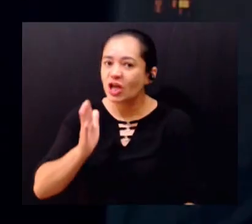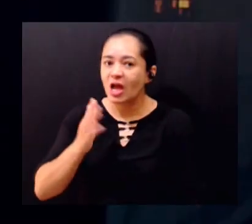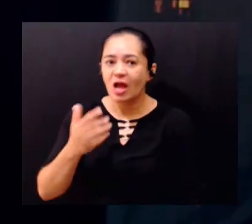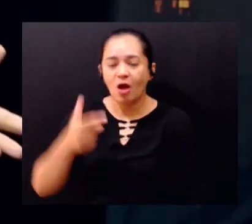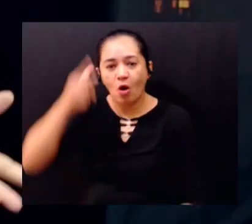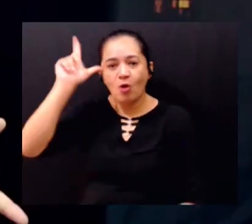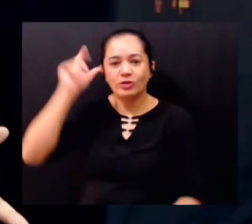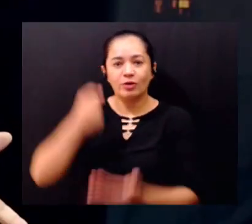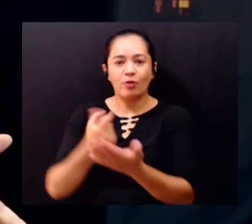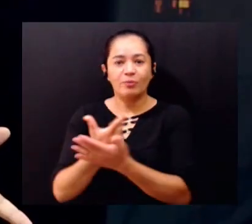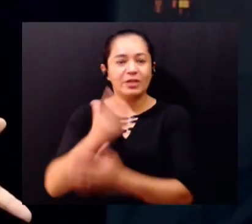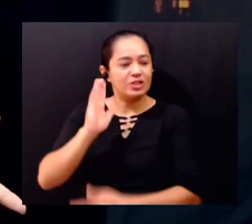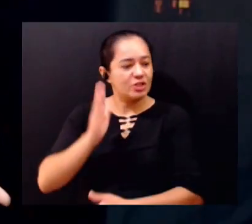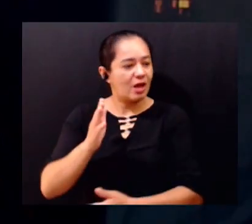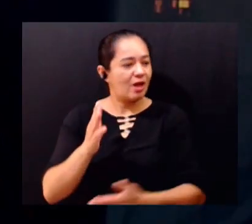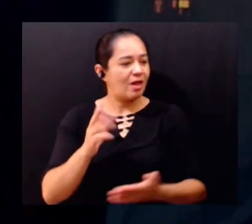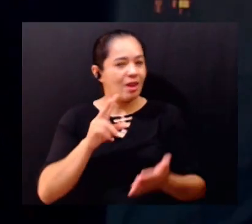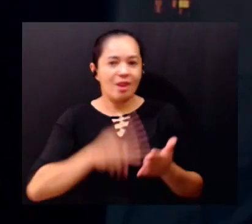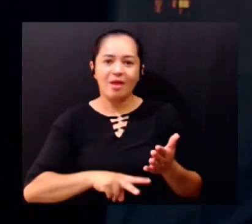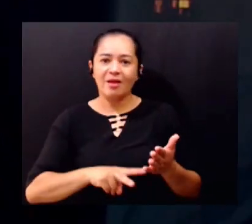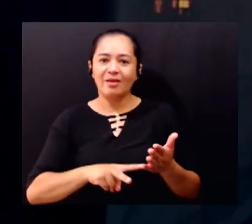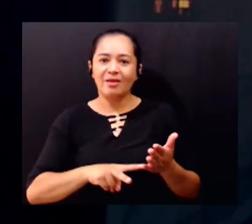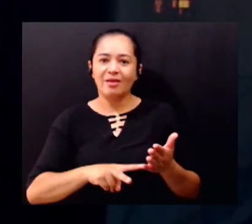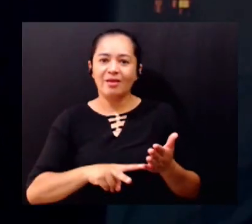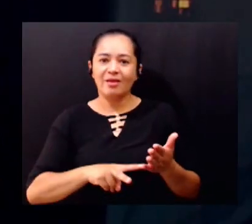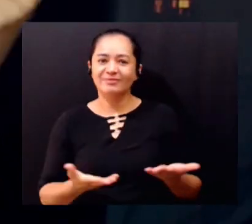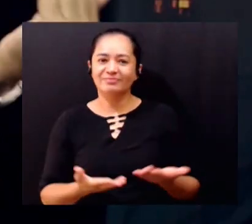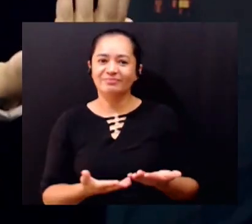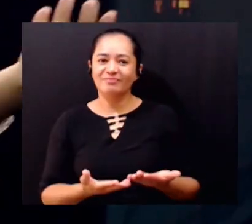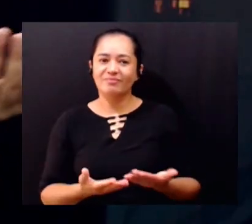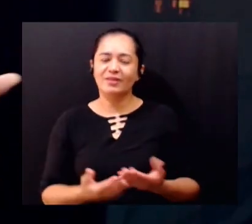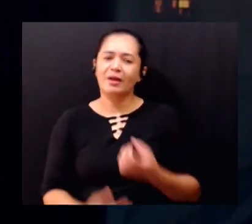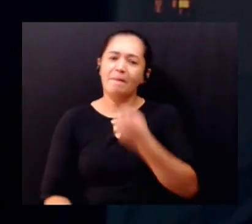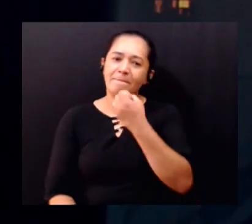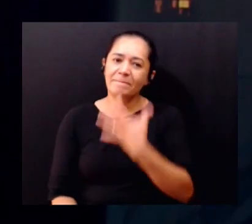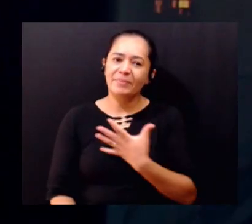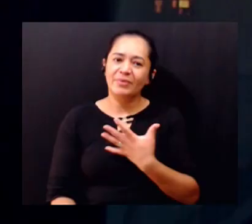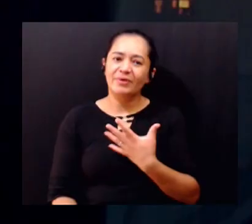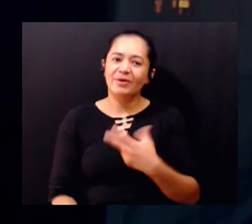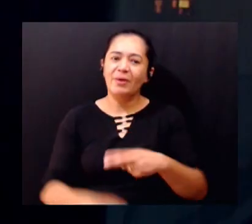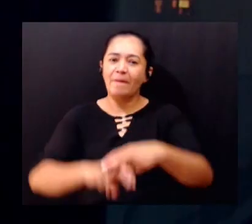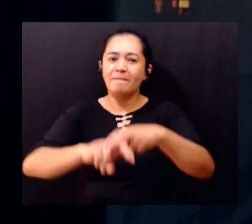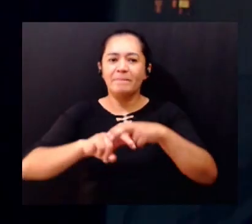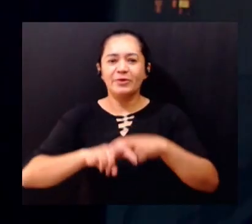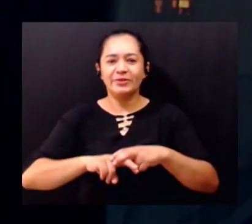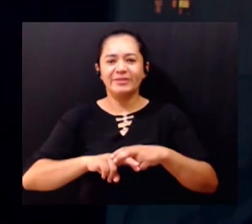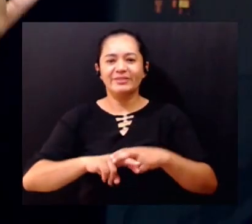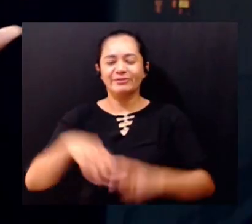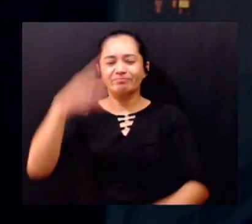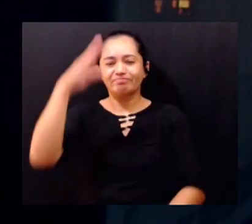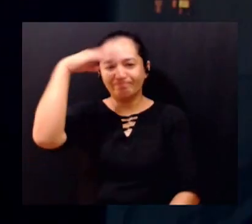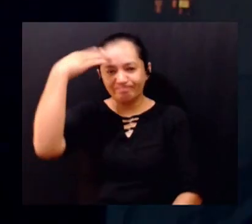leitura lendo os quadrinhos, e isso é muito bom. Então, por isso, essa reverência, né, aos quadrinhos. Verdade. E aos quadrinistas e